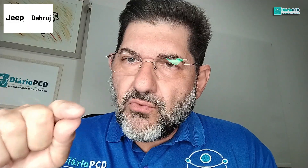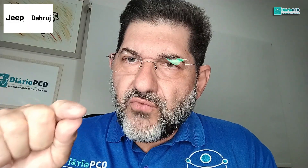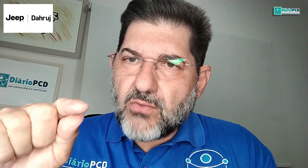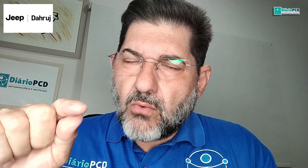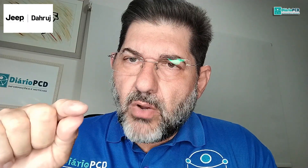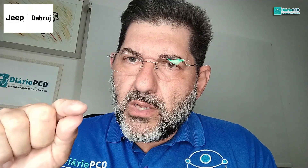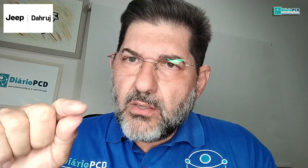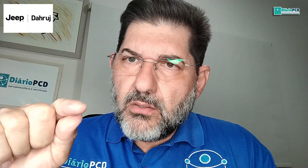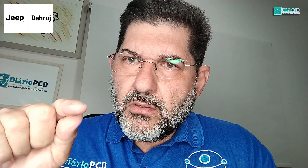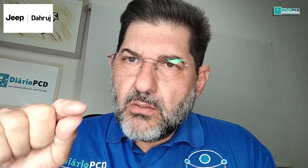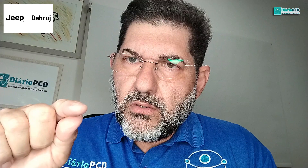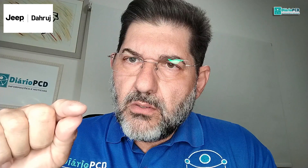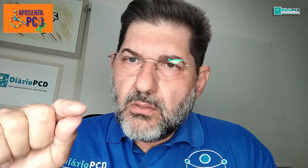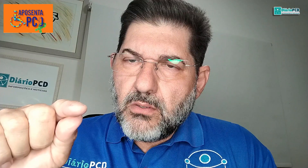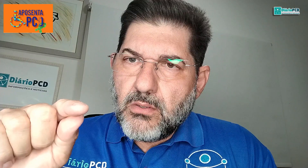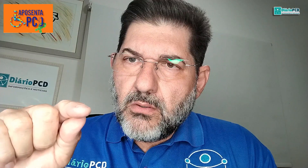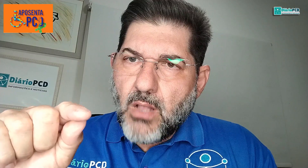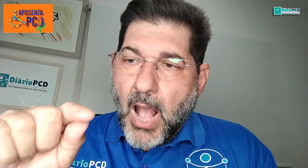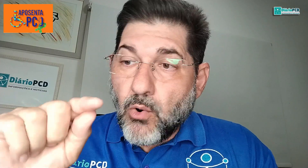está sendo feito agora.